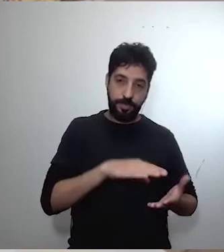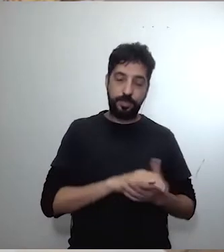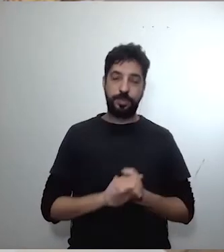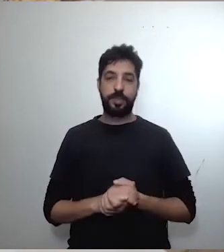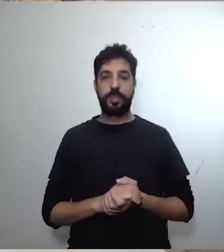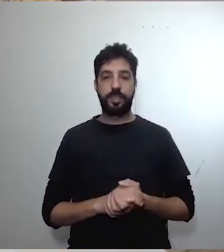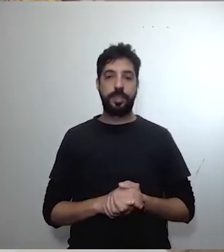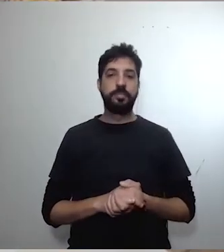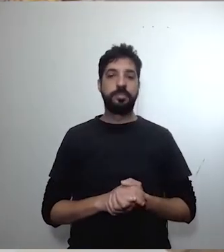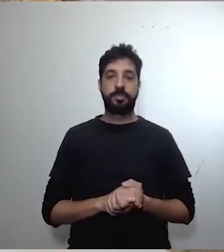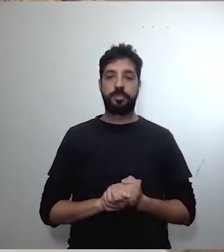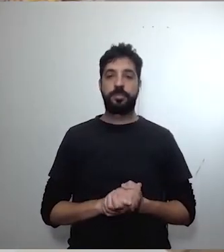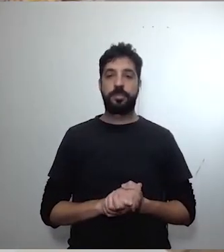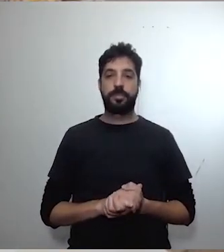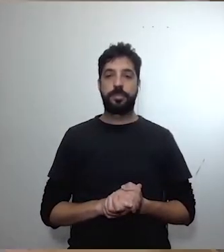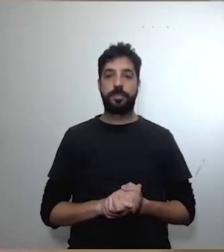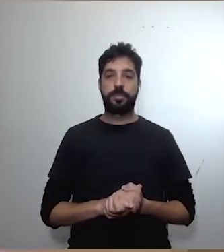Isso. Esse agora, filho.